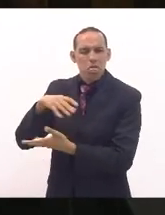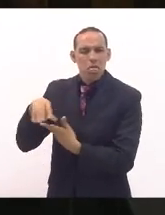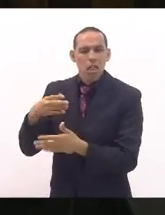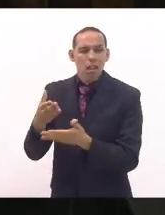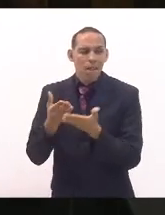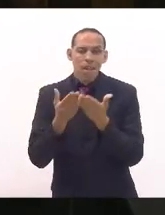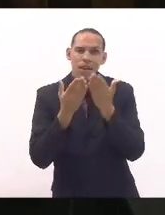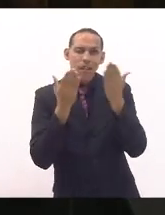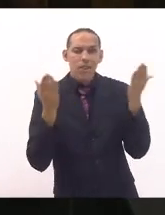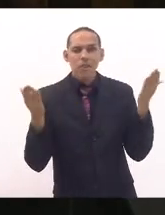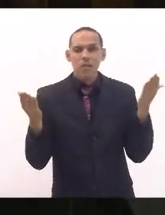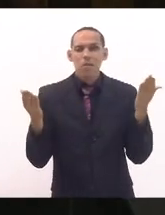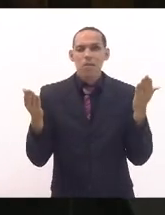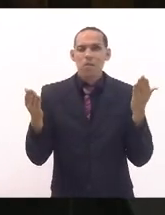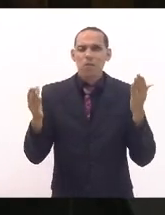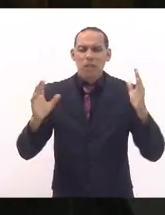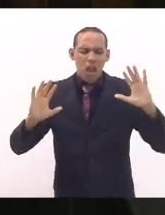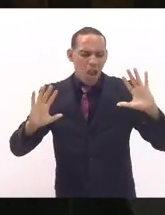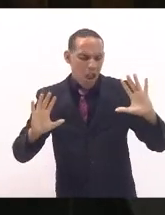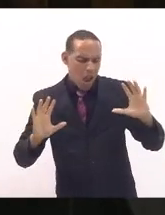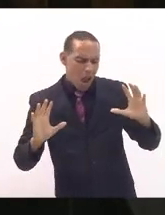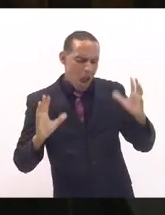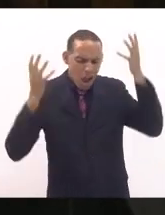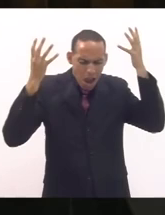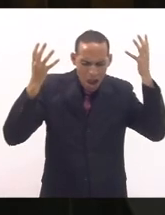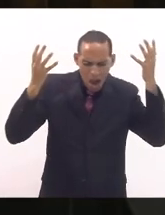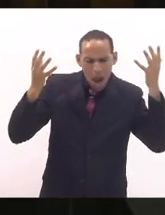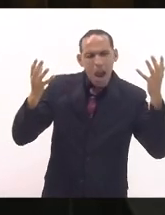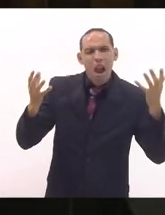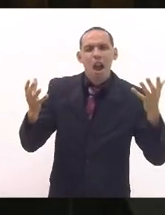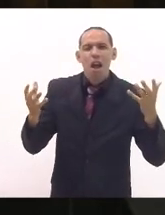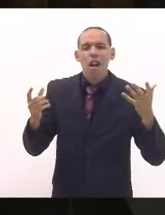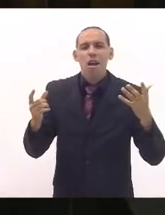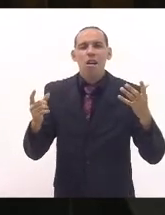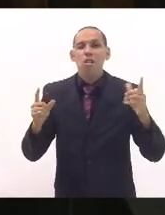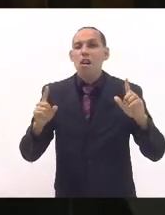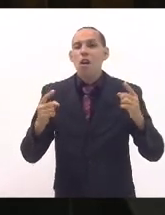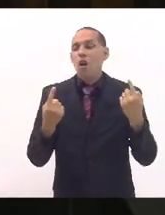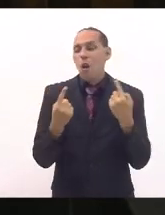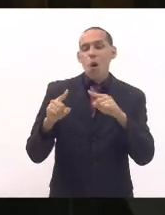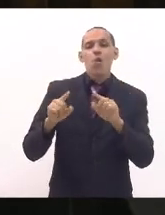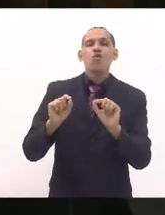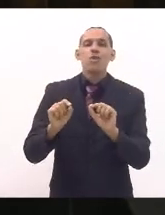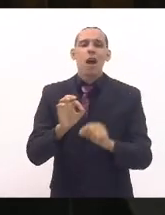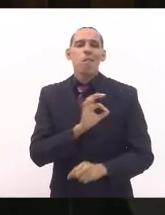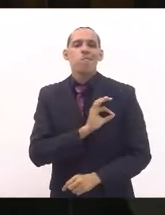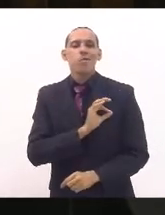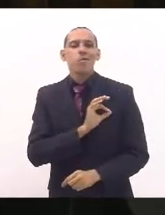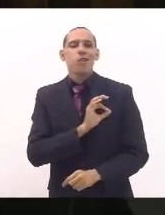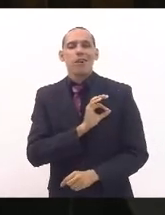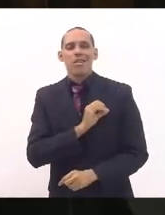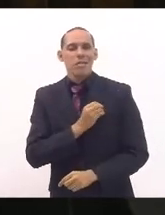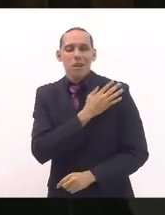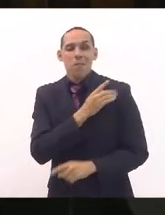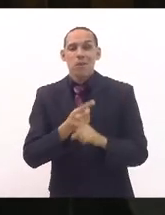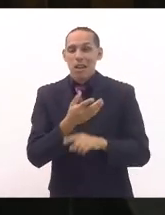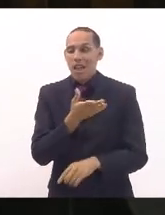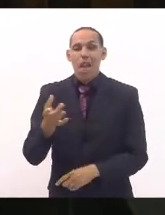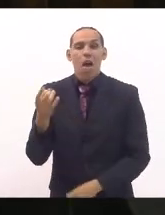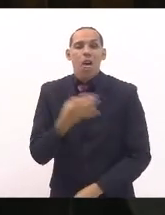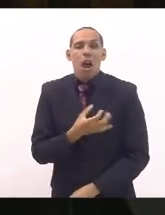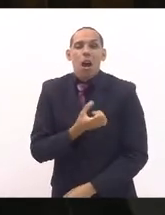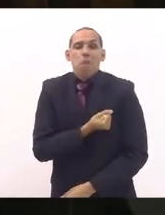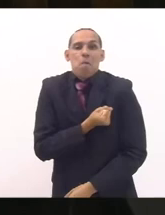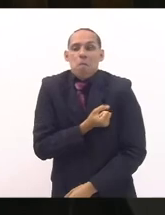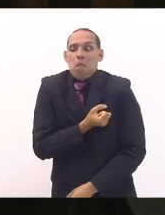logo eles se revoltaram contra a presença da polícia militar, porque eles têm pavor da polícia. Eles